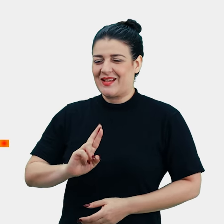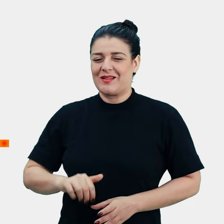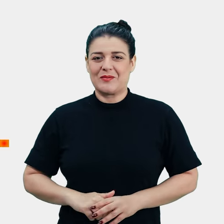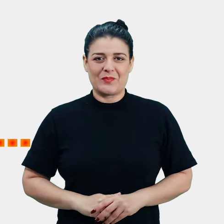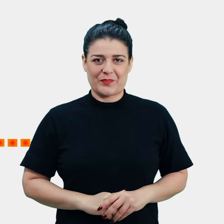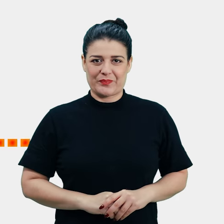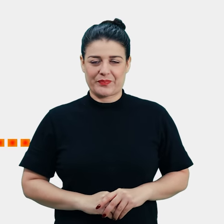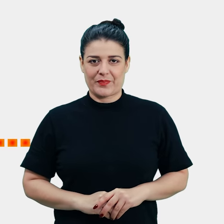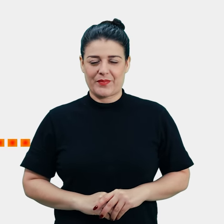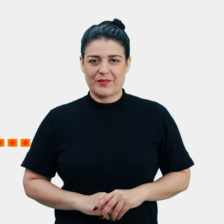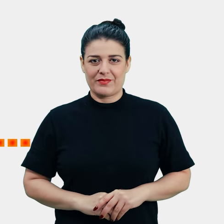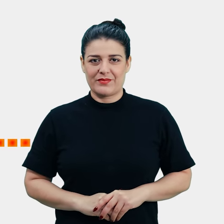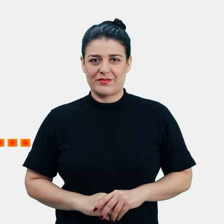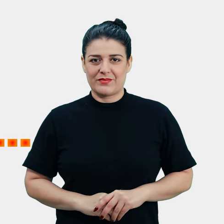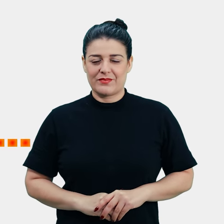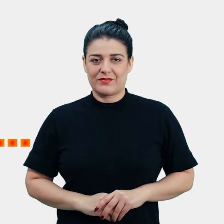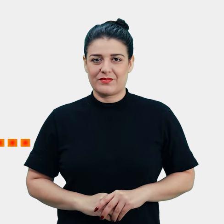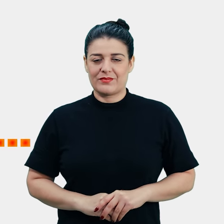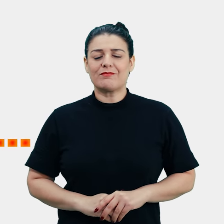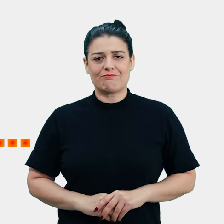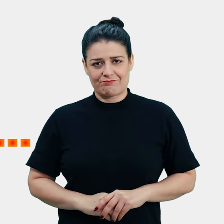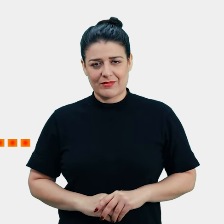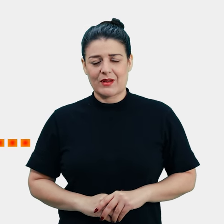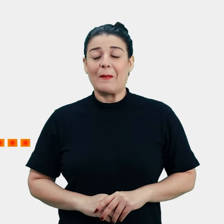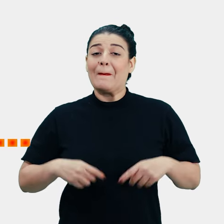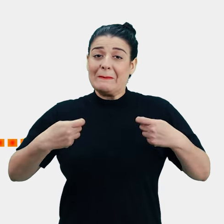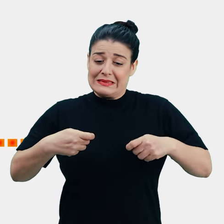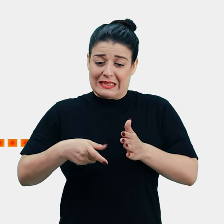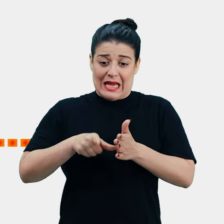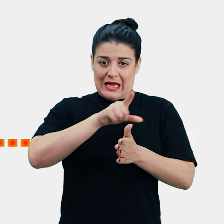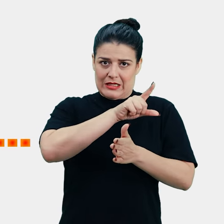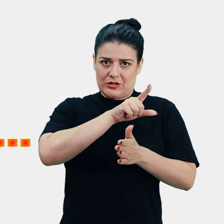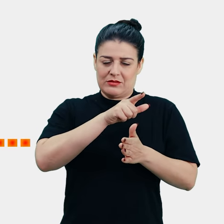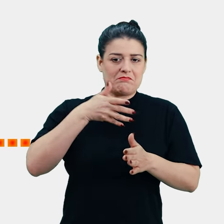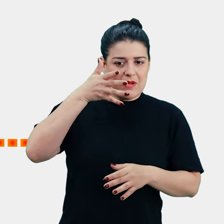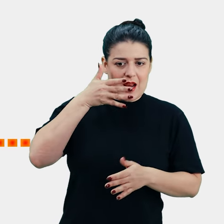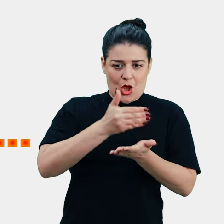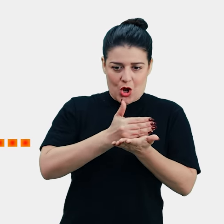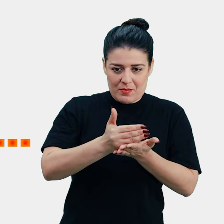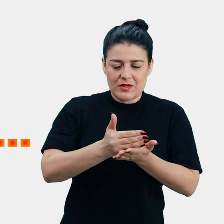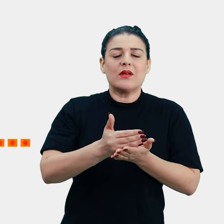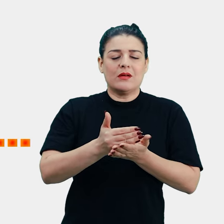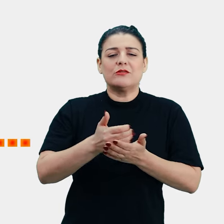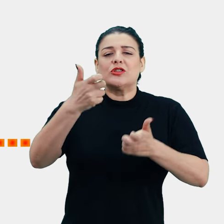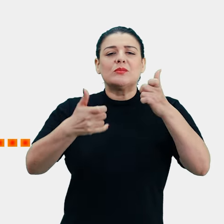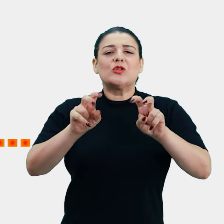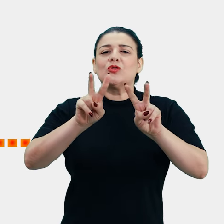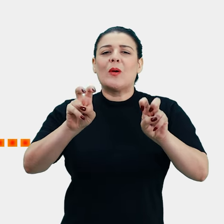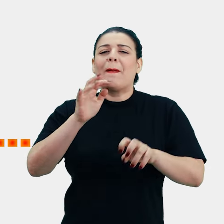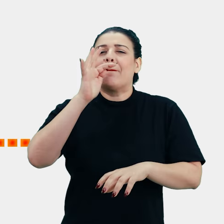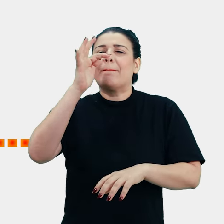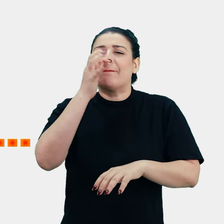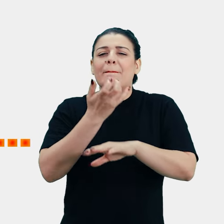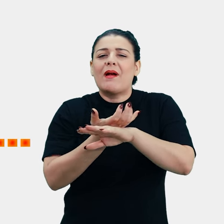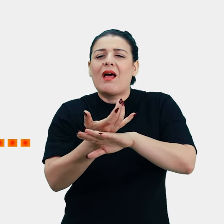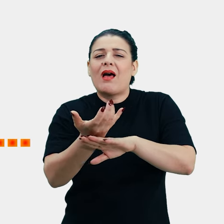massas. Bom, não tem como eu iniciar a minha palestra e não falar um pouquinho das plantas. Todos nós